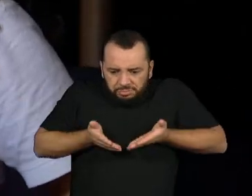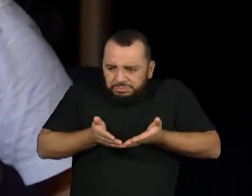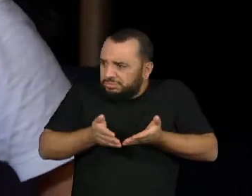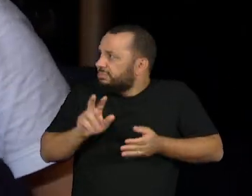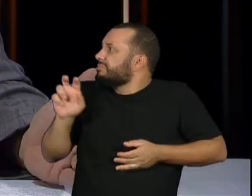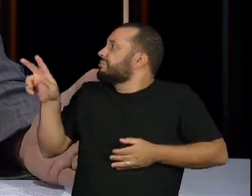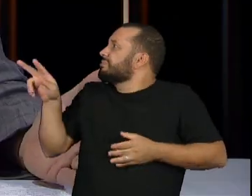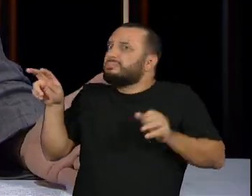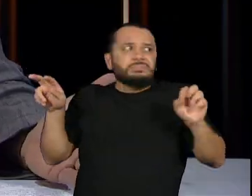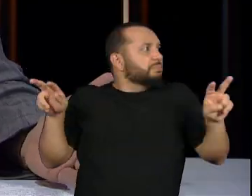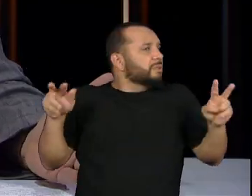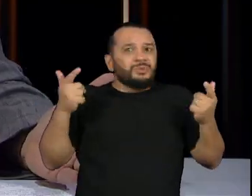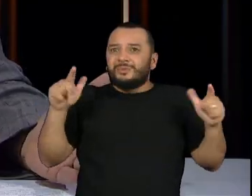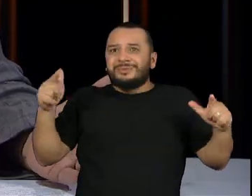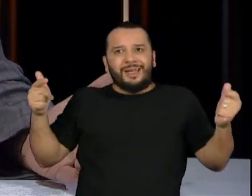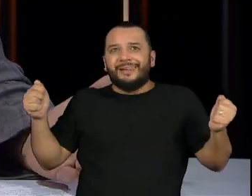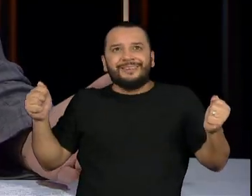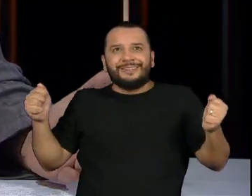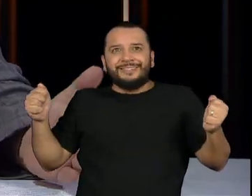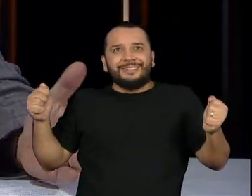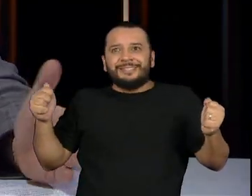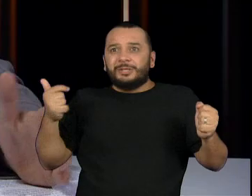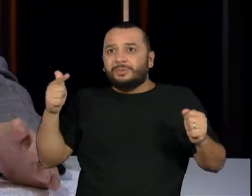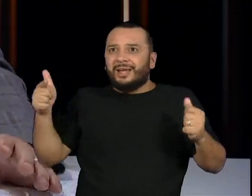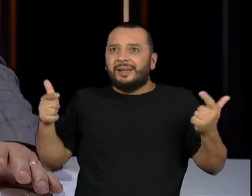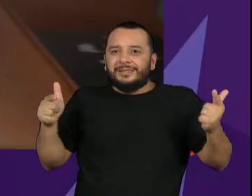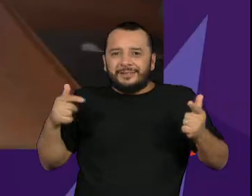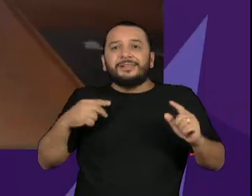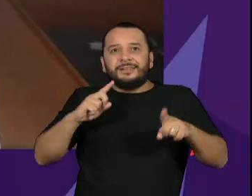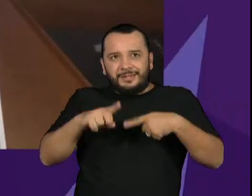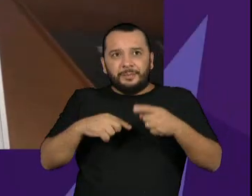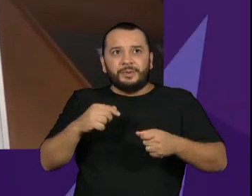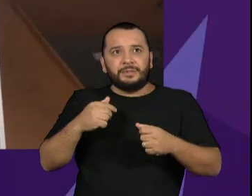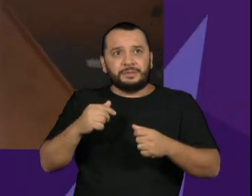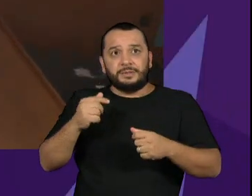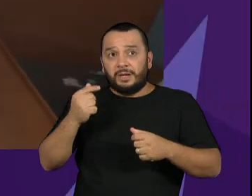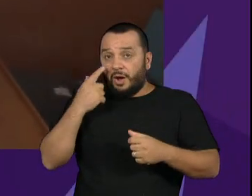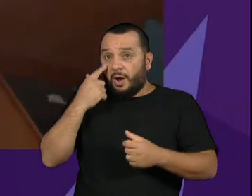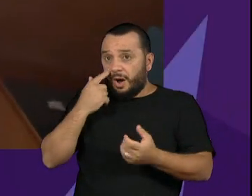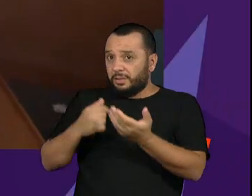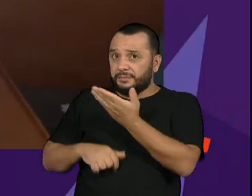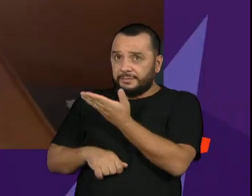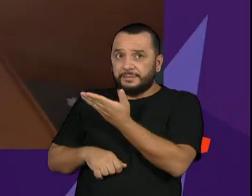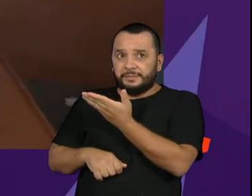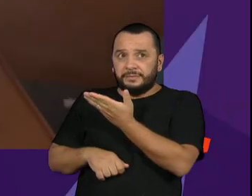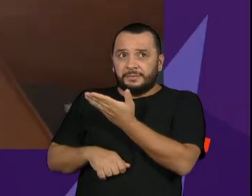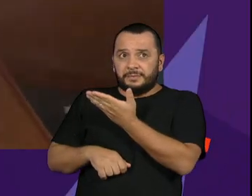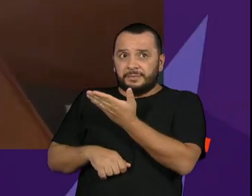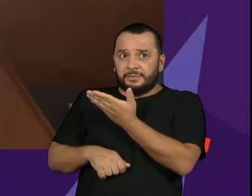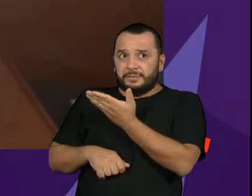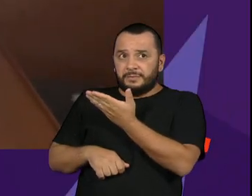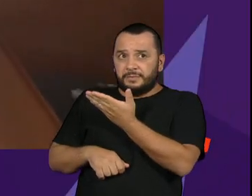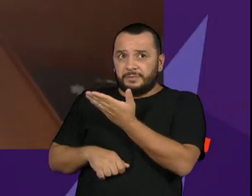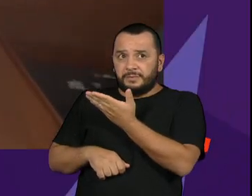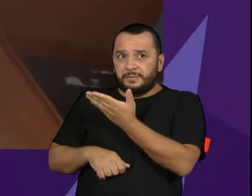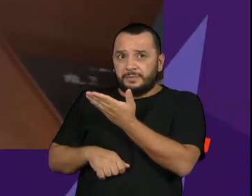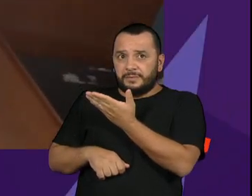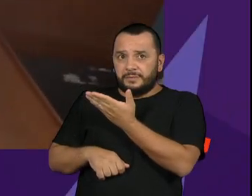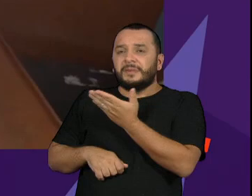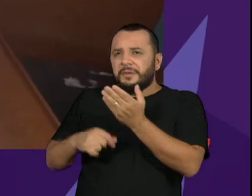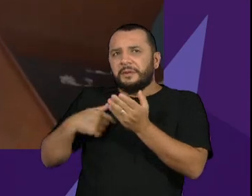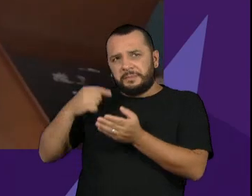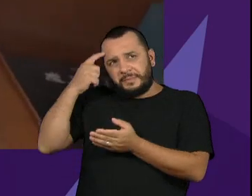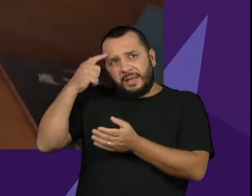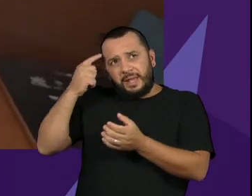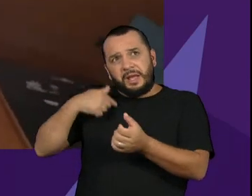delas. E delas. elas não existiam na real. E quem olhasse assim, minha posição na cartinha virtual, acharia